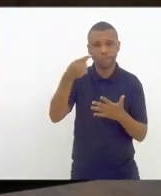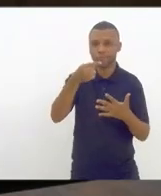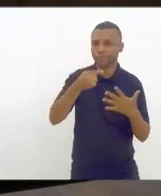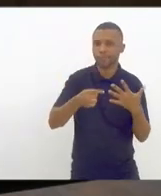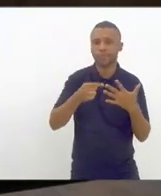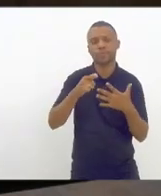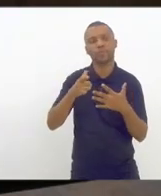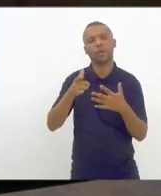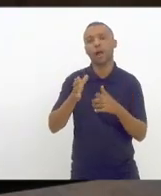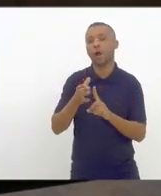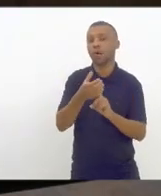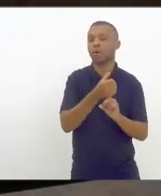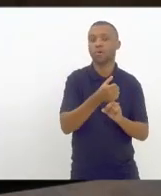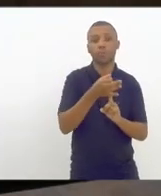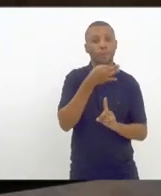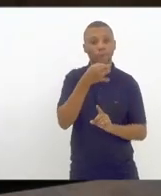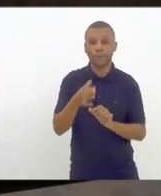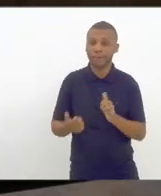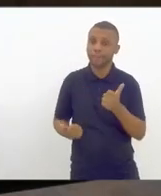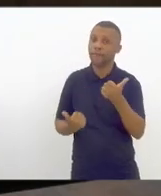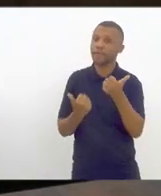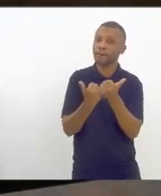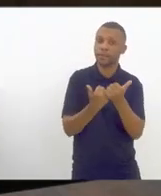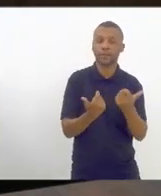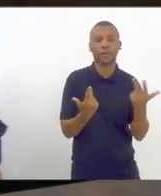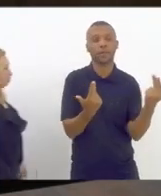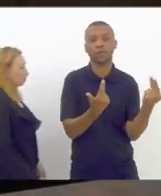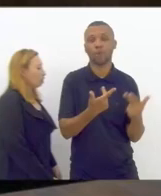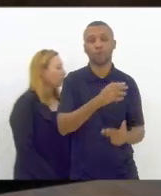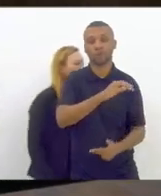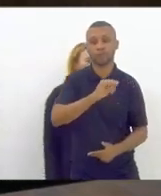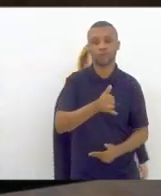nosso parecer é favorável, acompanhando o parecer da CCJ.